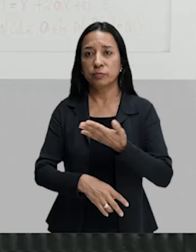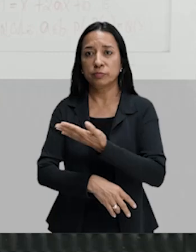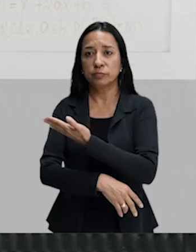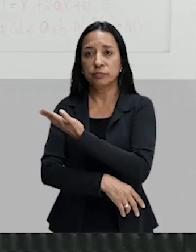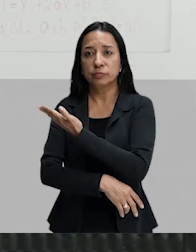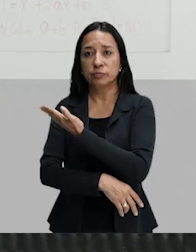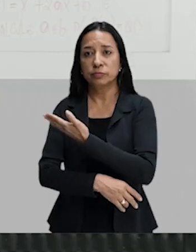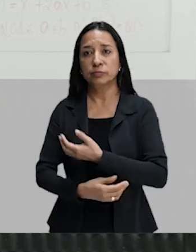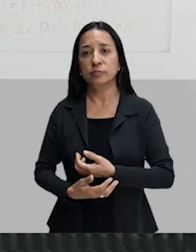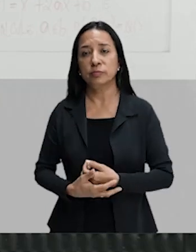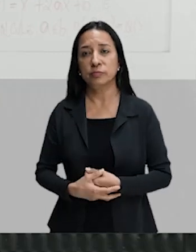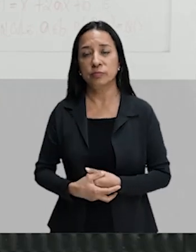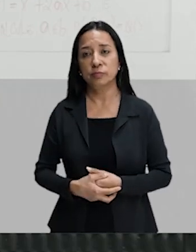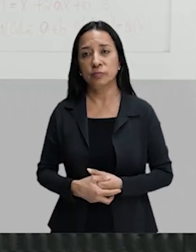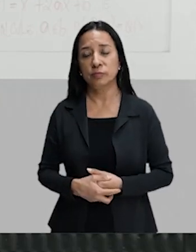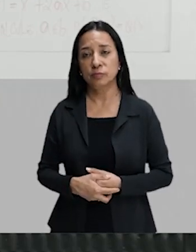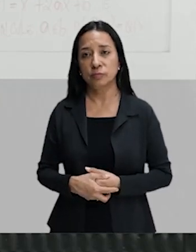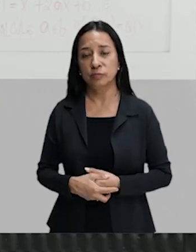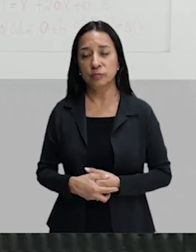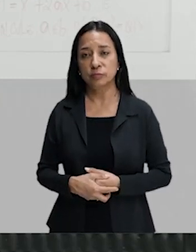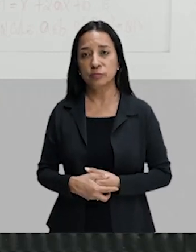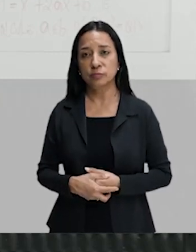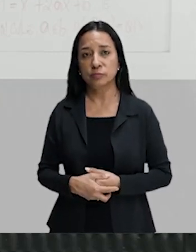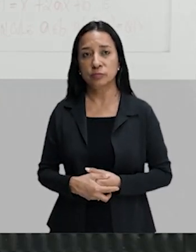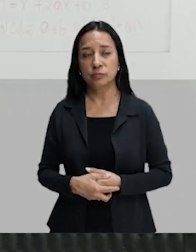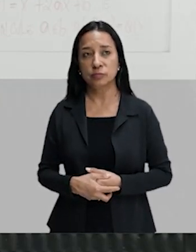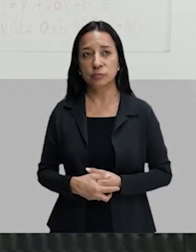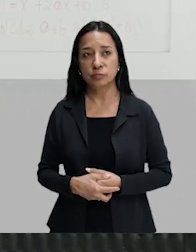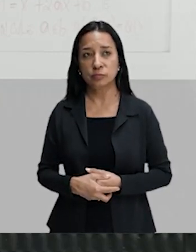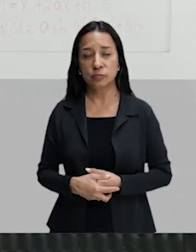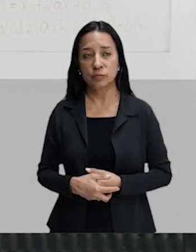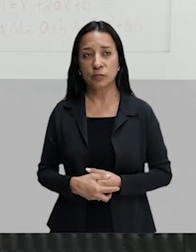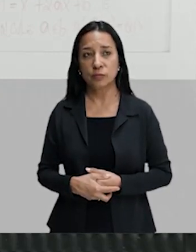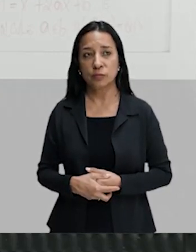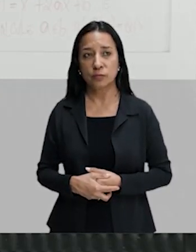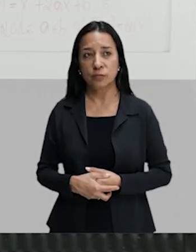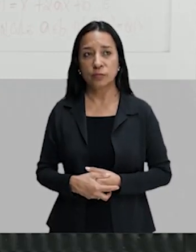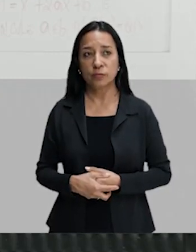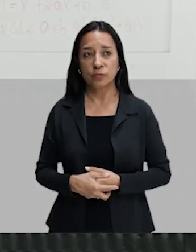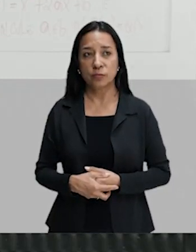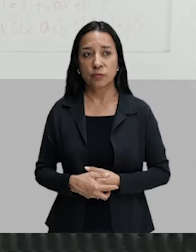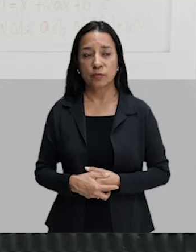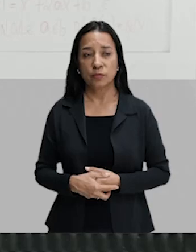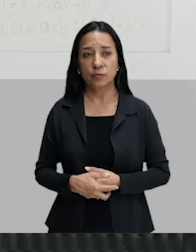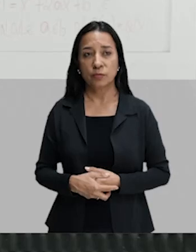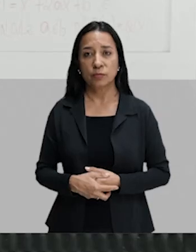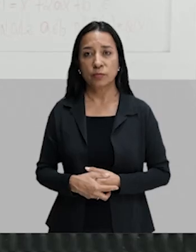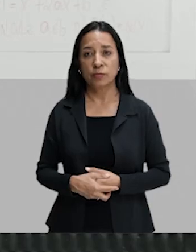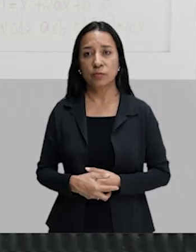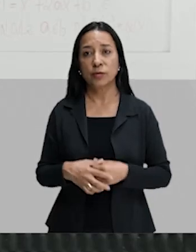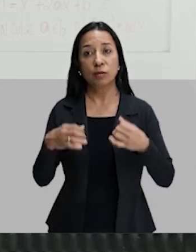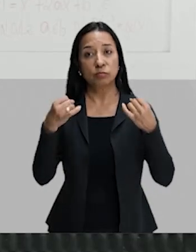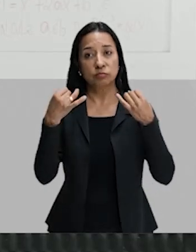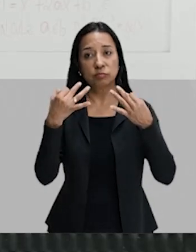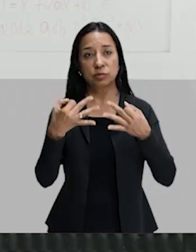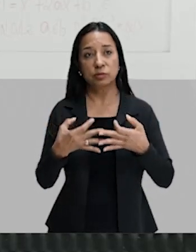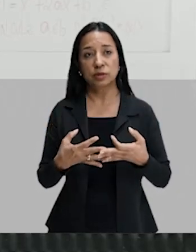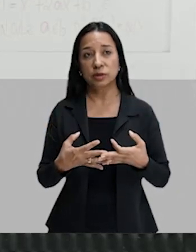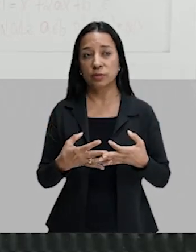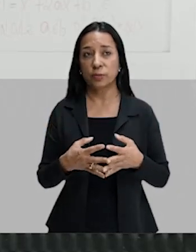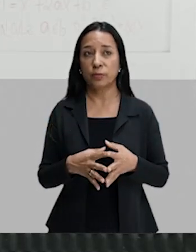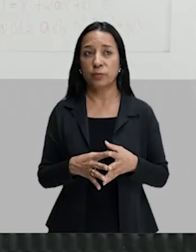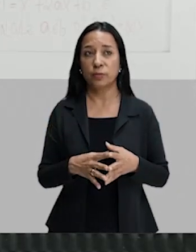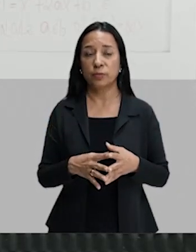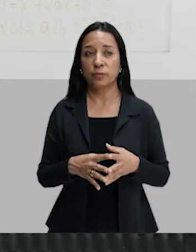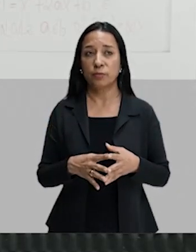x, eles assumem o mesmo valor numérico. Tá? Olha, atenção para essa observação. Se